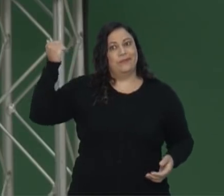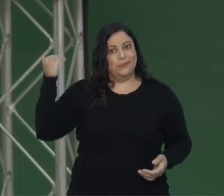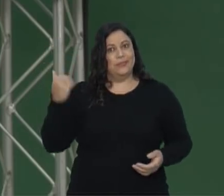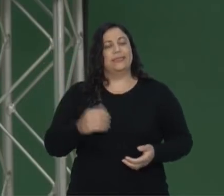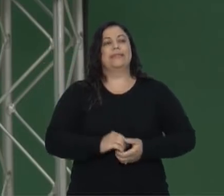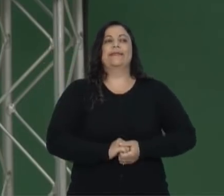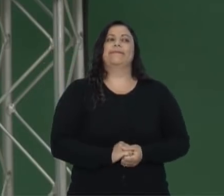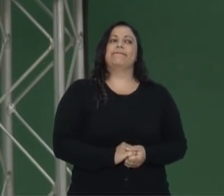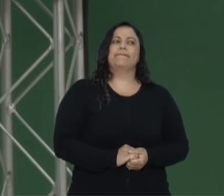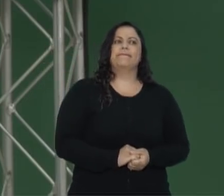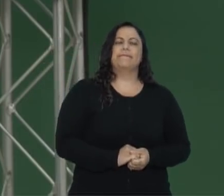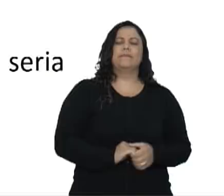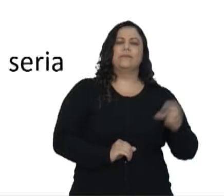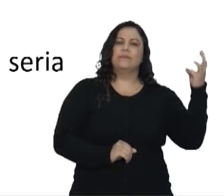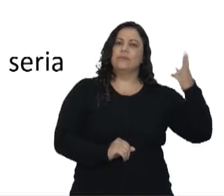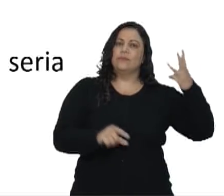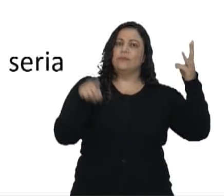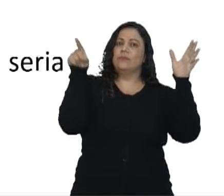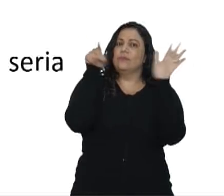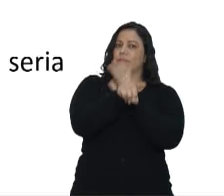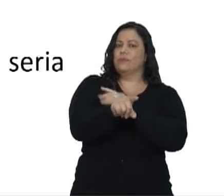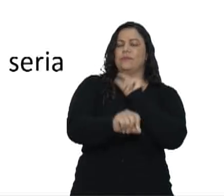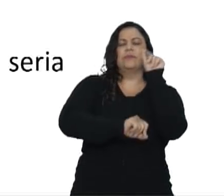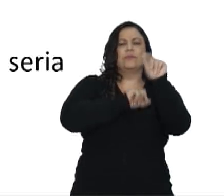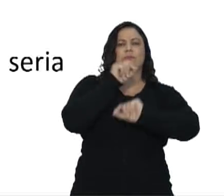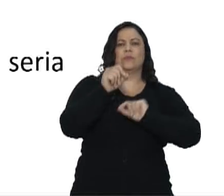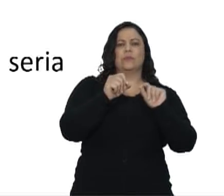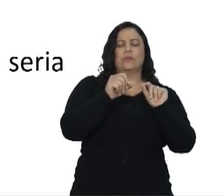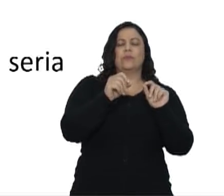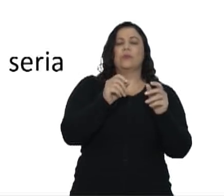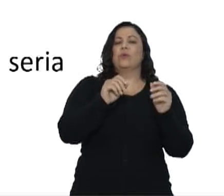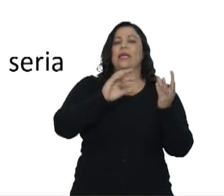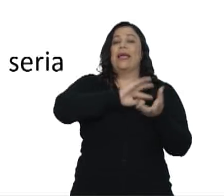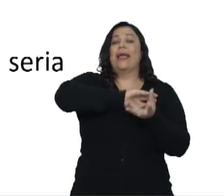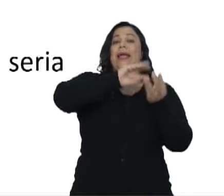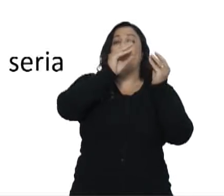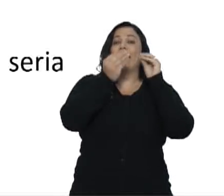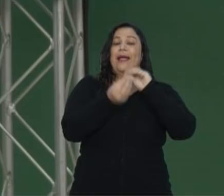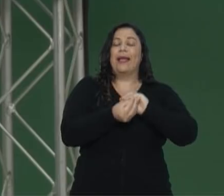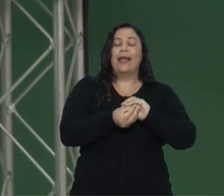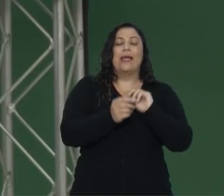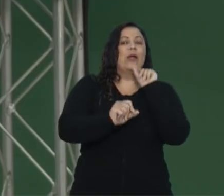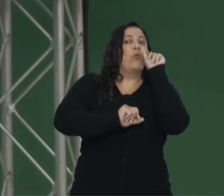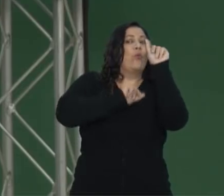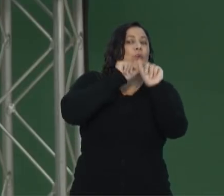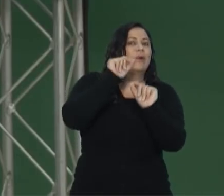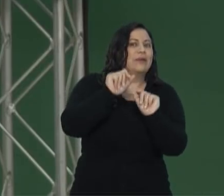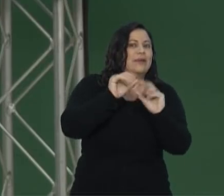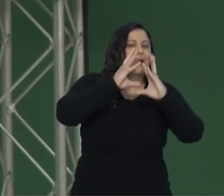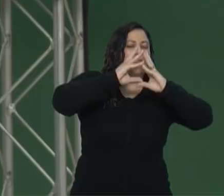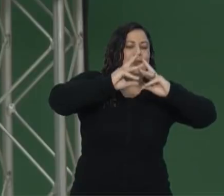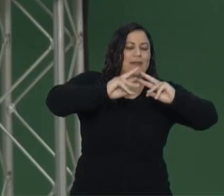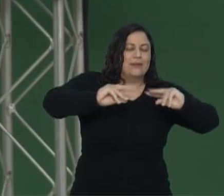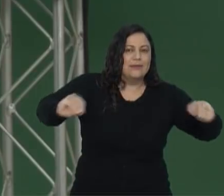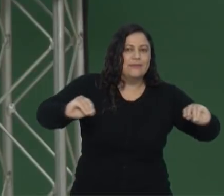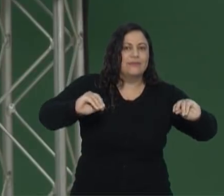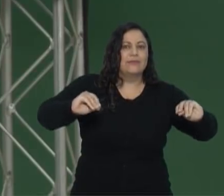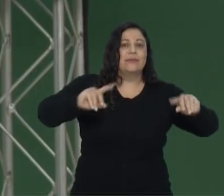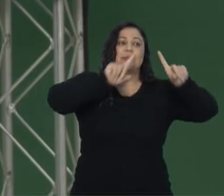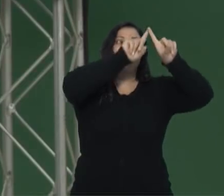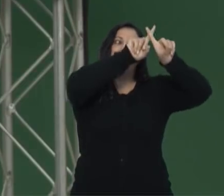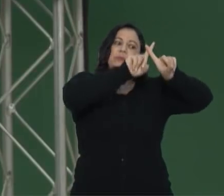hoje? Sobre o processo de decomposição. Então, agora, o ato de decompor. Marque a alternativa